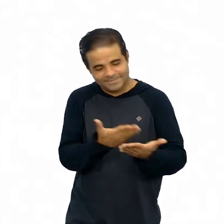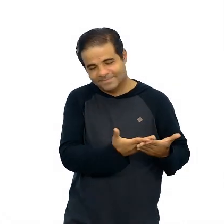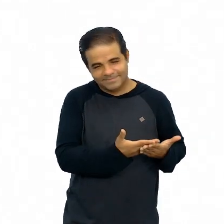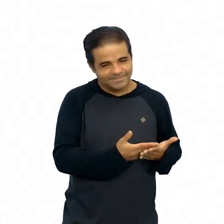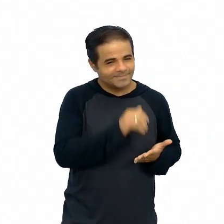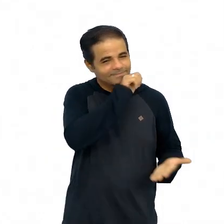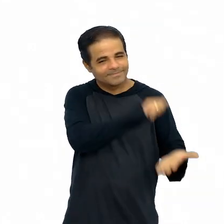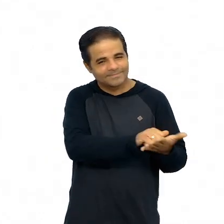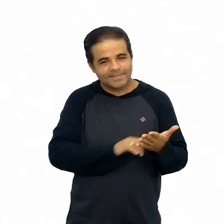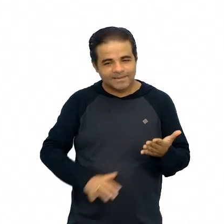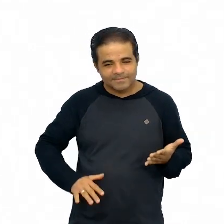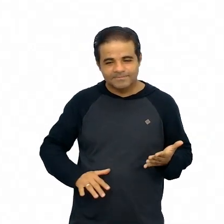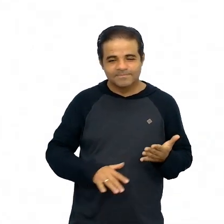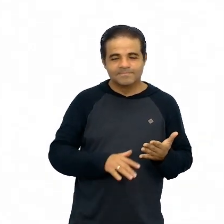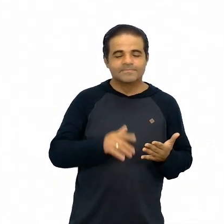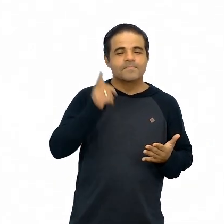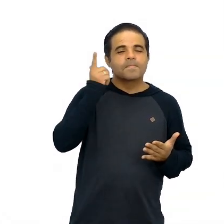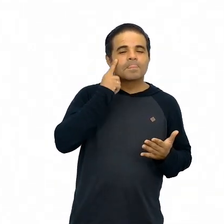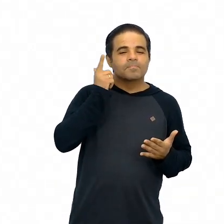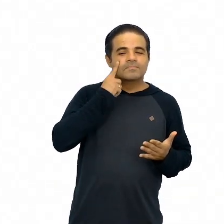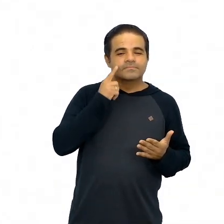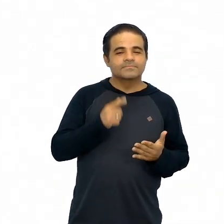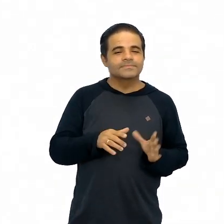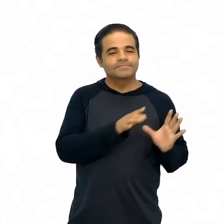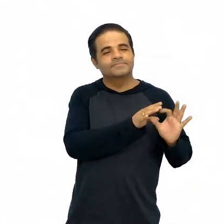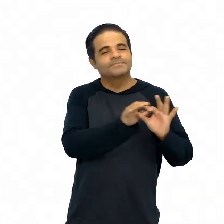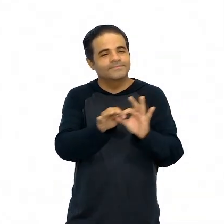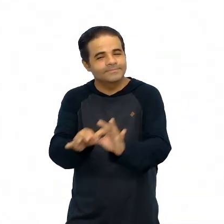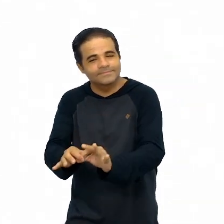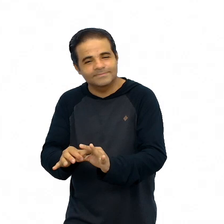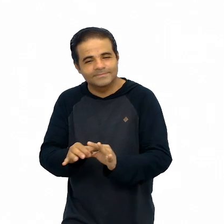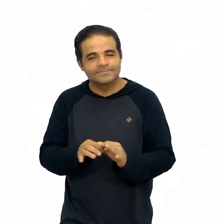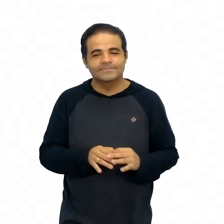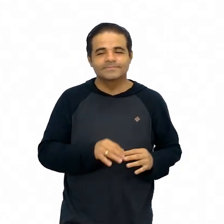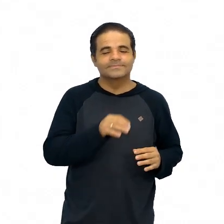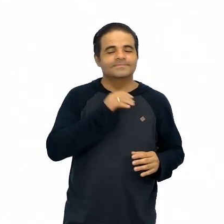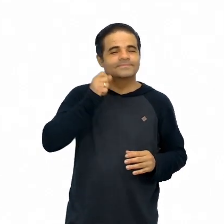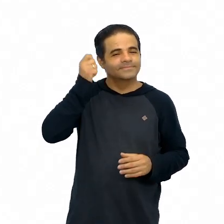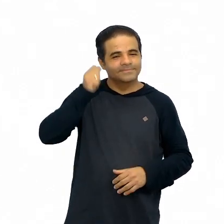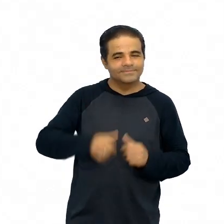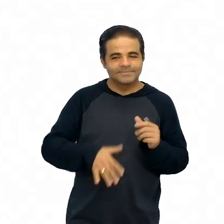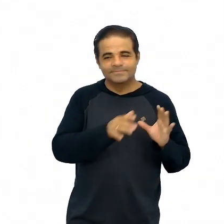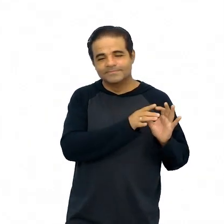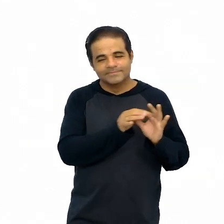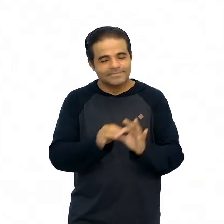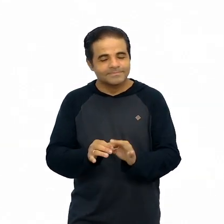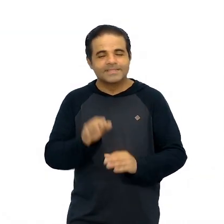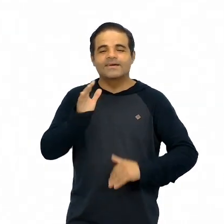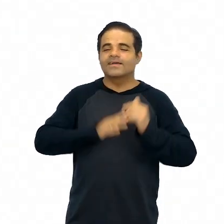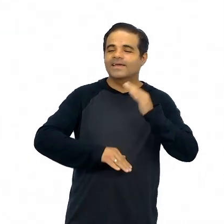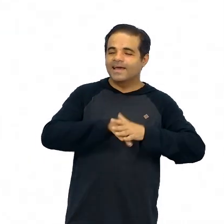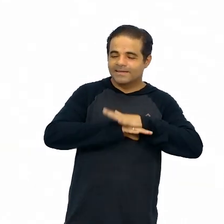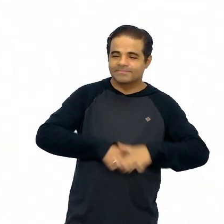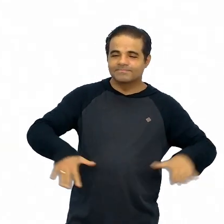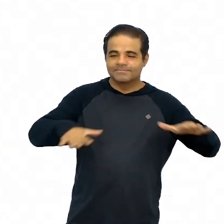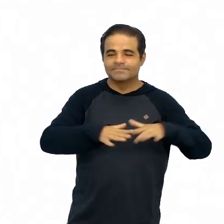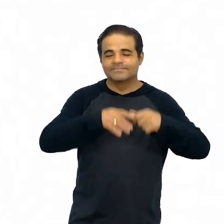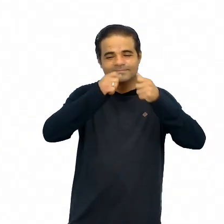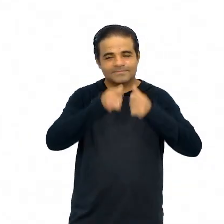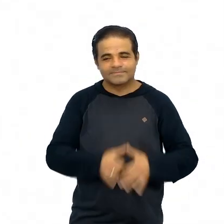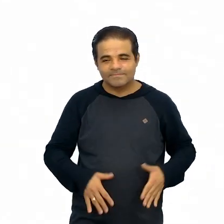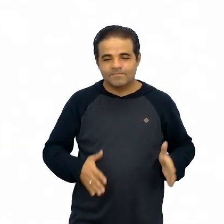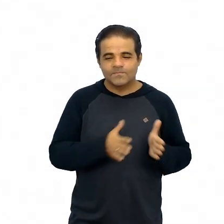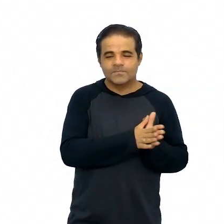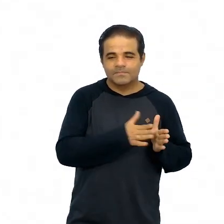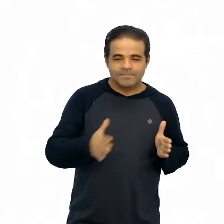das atividades. Vamos ver aquele contexto do conhecimento, do conteúdo dos estudantes, como é que ele